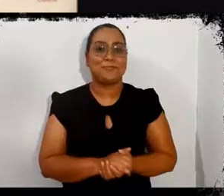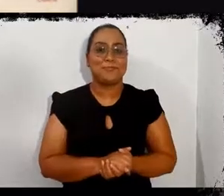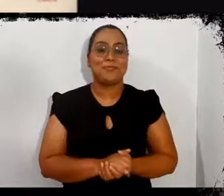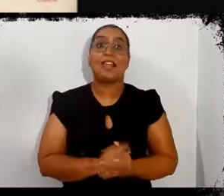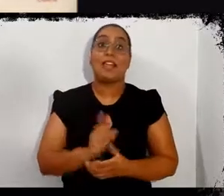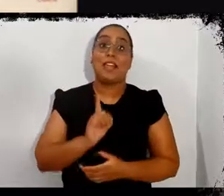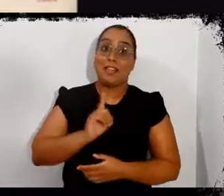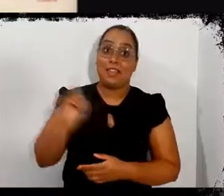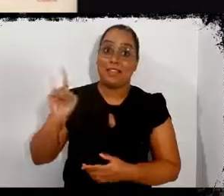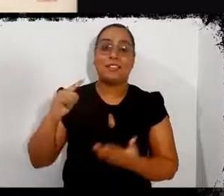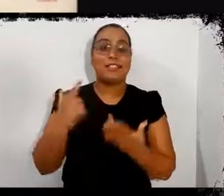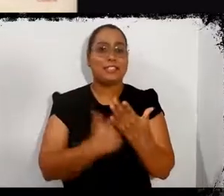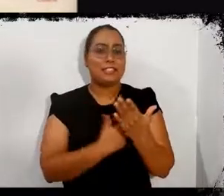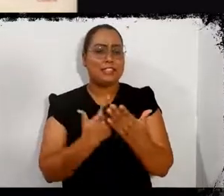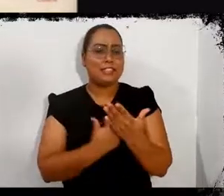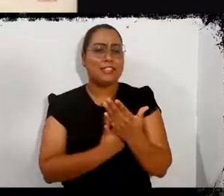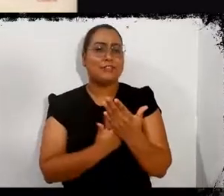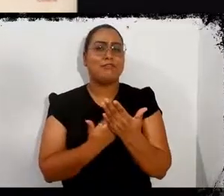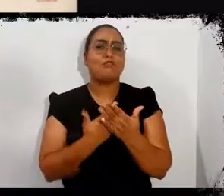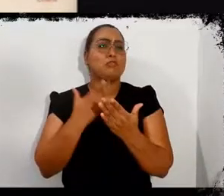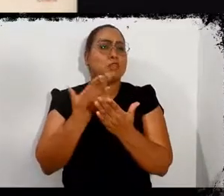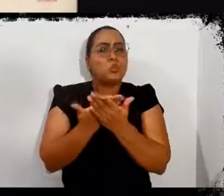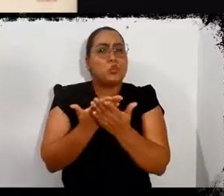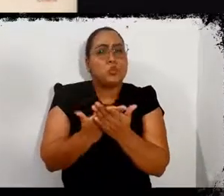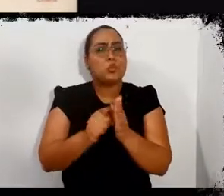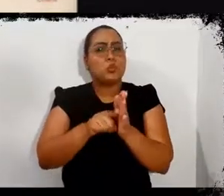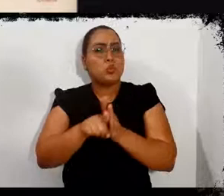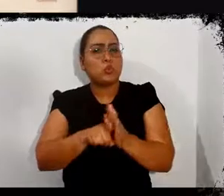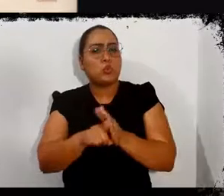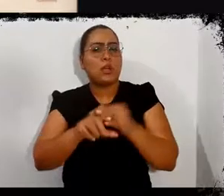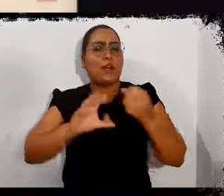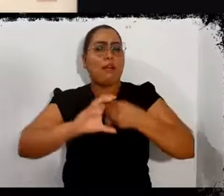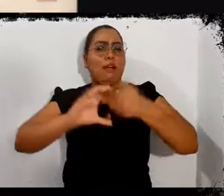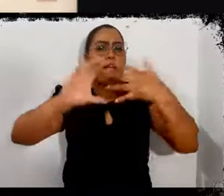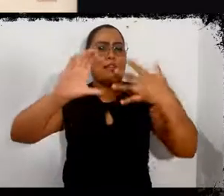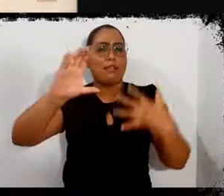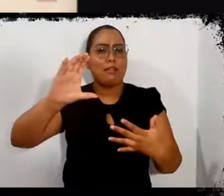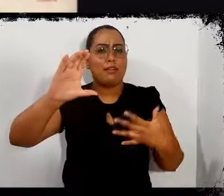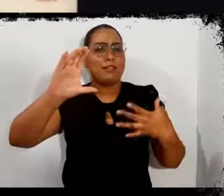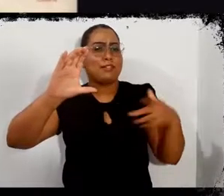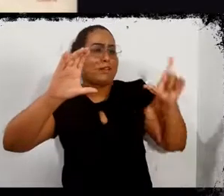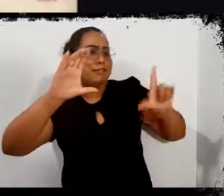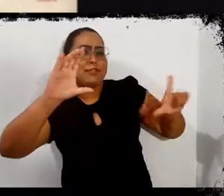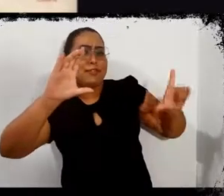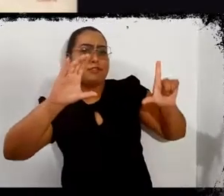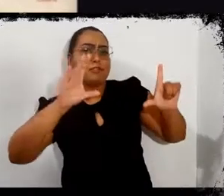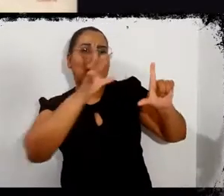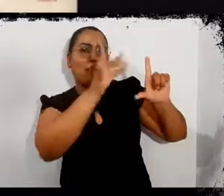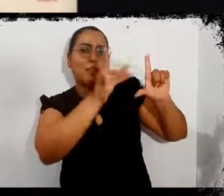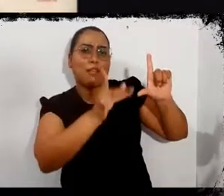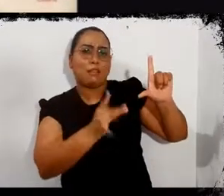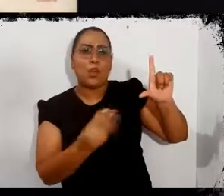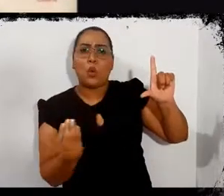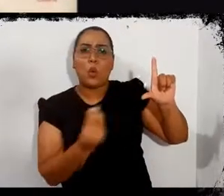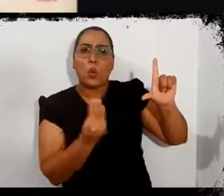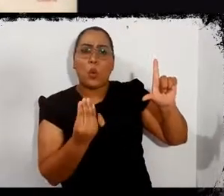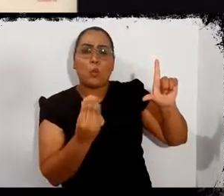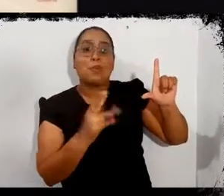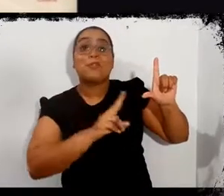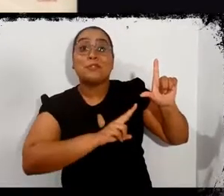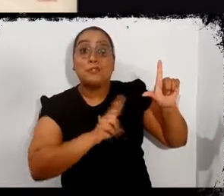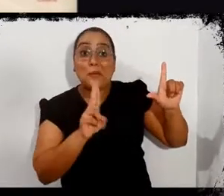legenda, a saga, o mito, o conto, a adivinha,